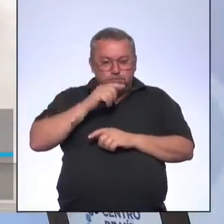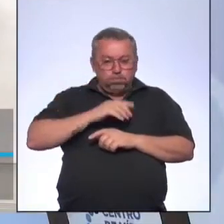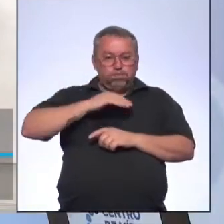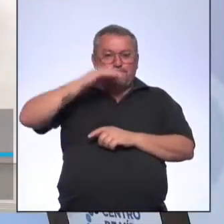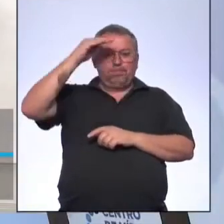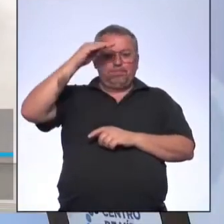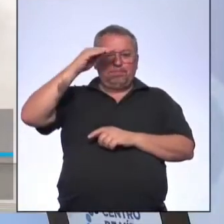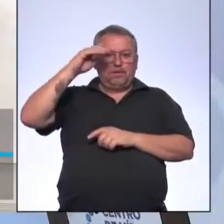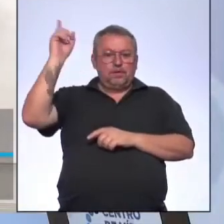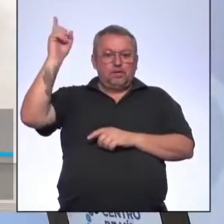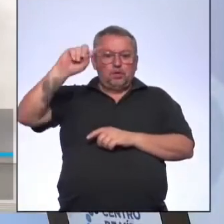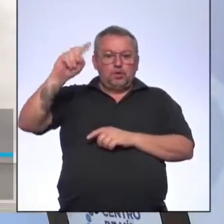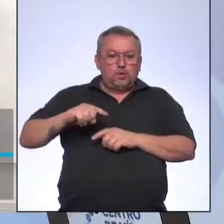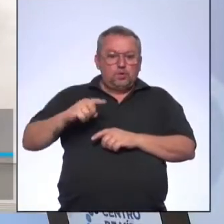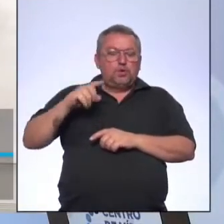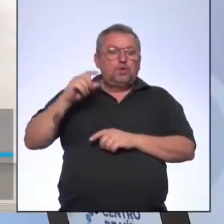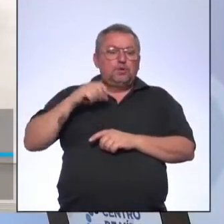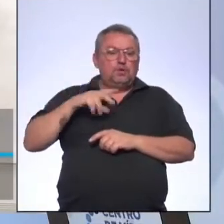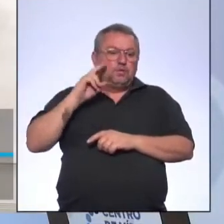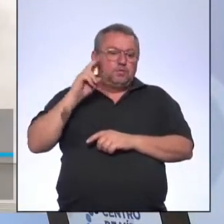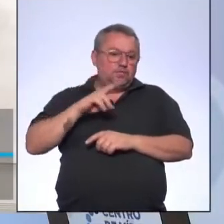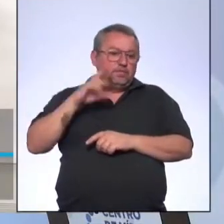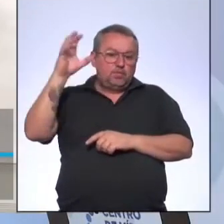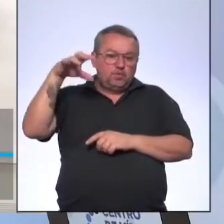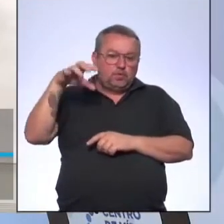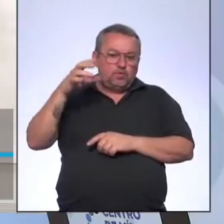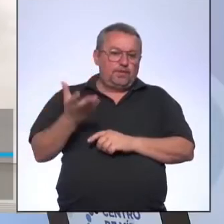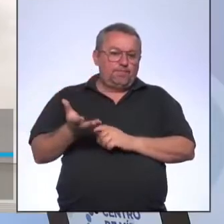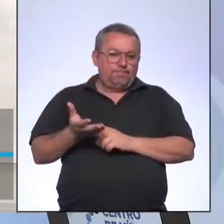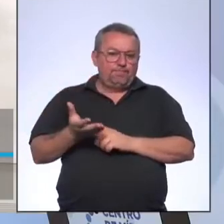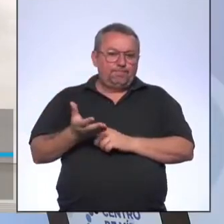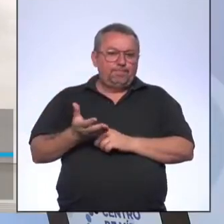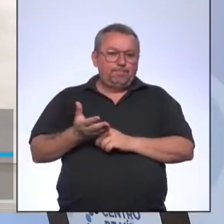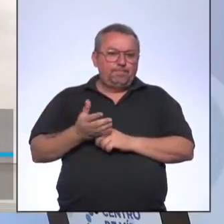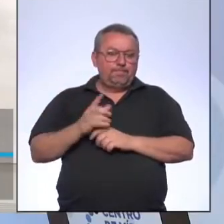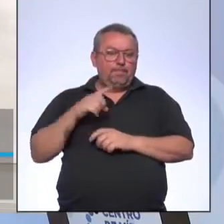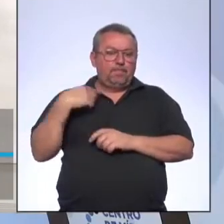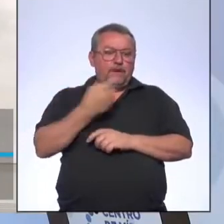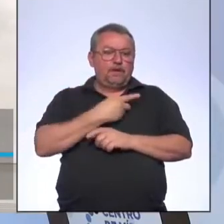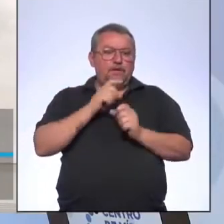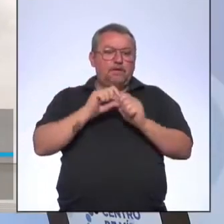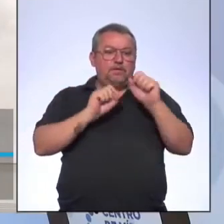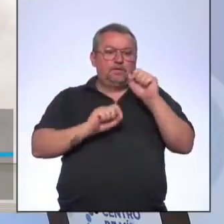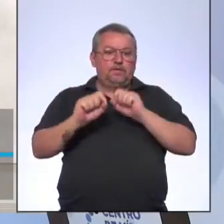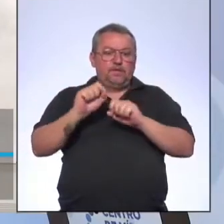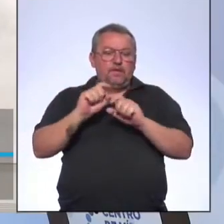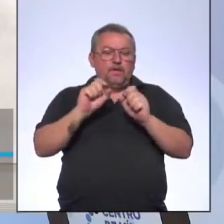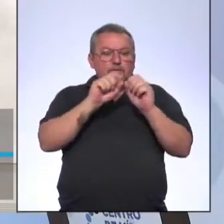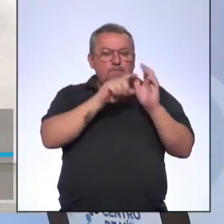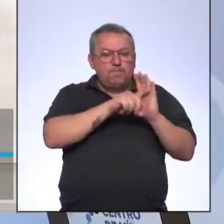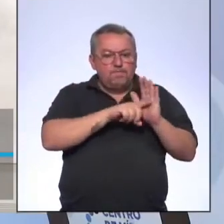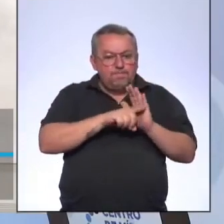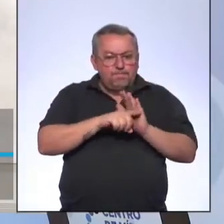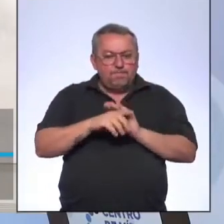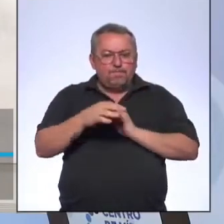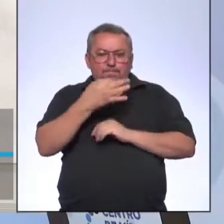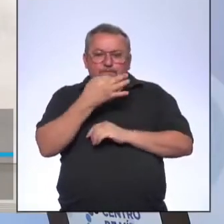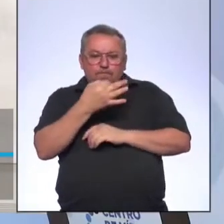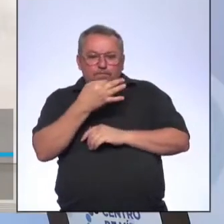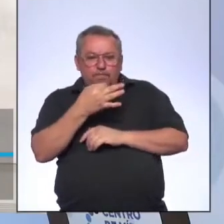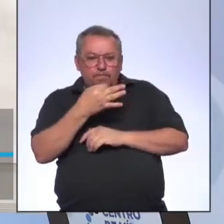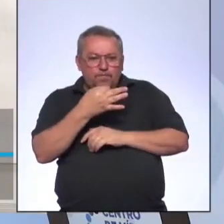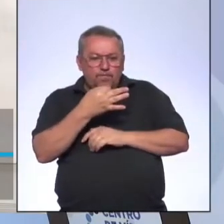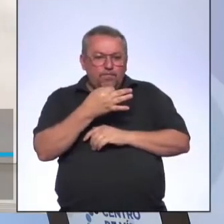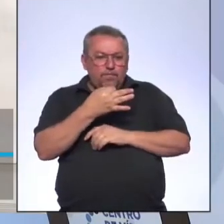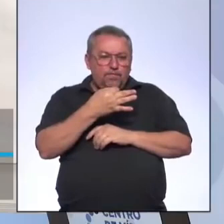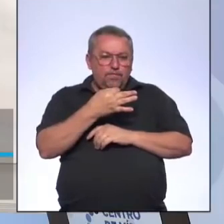Né? Você viu trovoada, é o quê? Trovão, relâmpago, certo? Para que a gente faz? Eu fiz o levantamento de hipótese. Depois eu